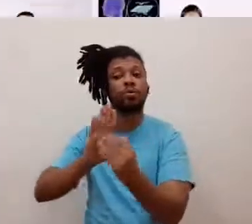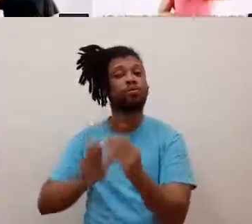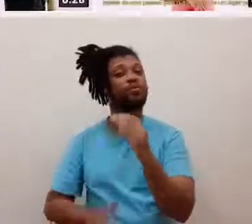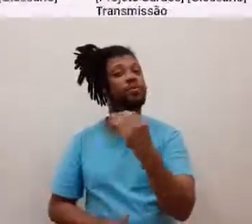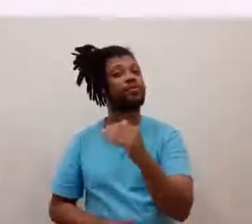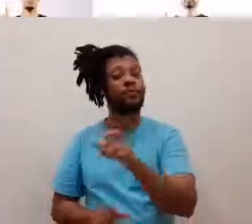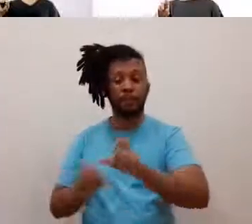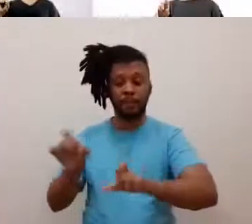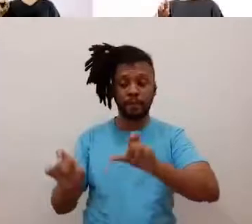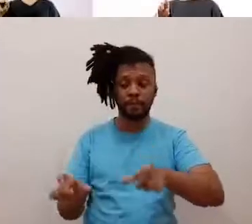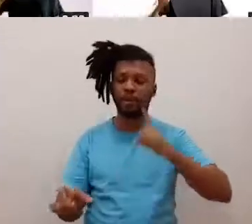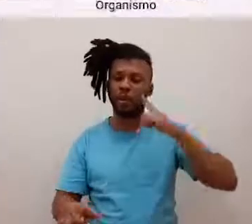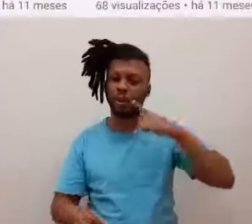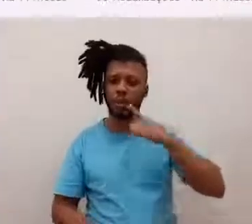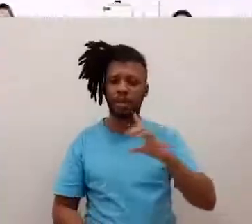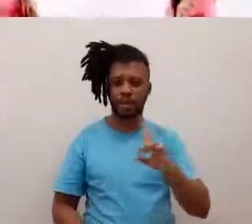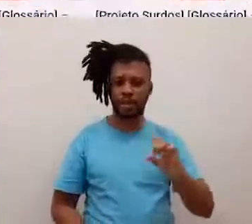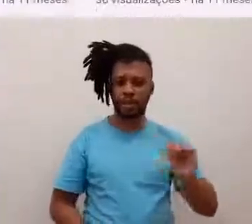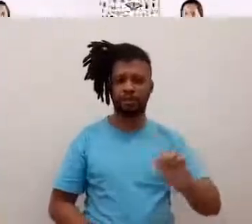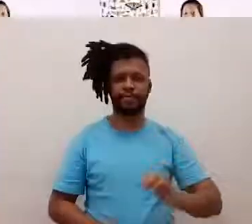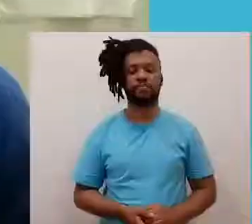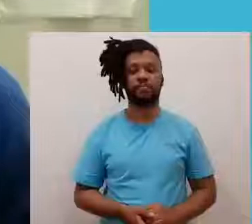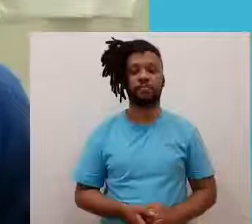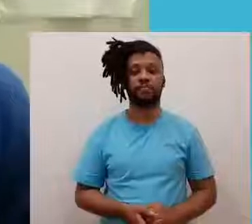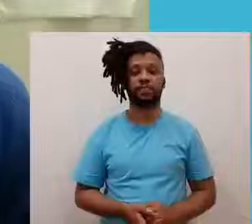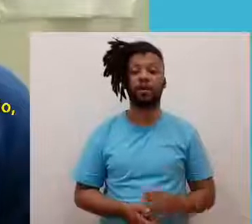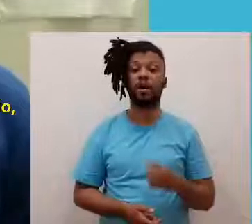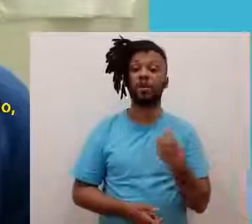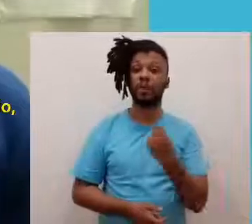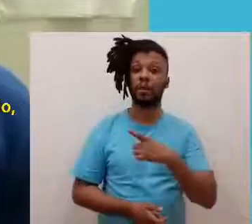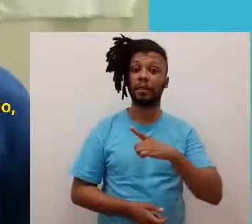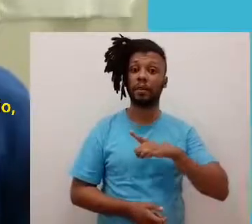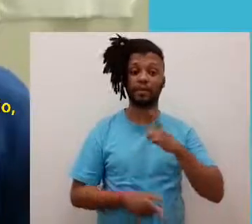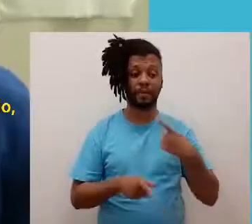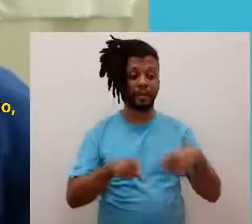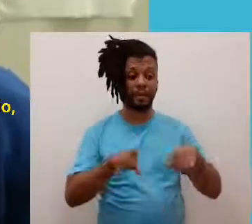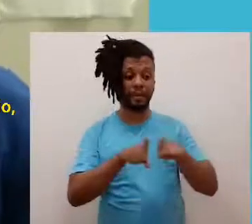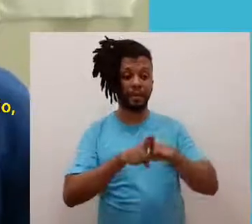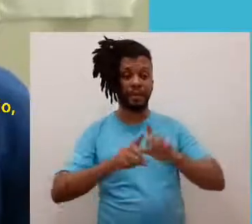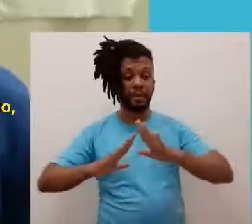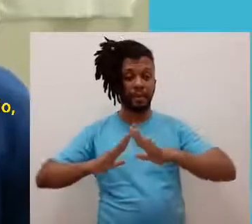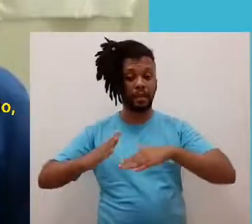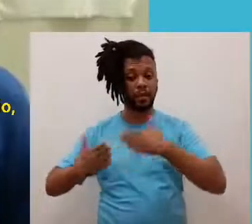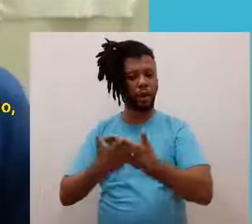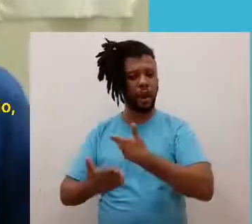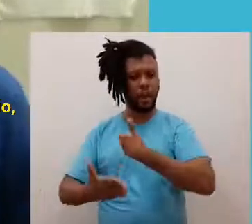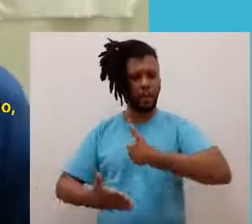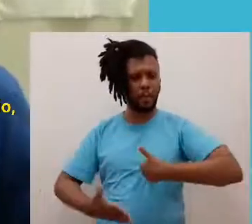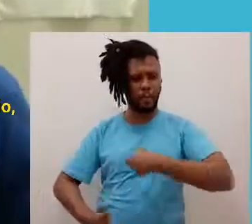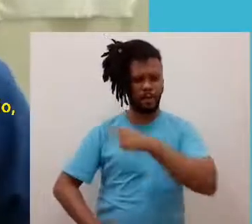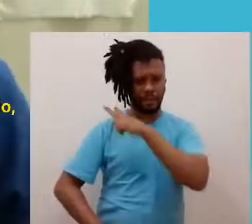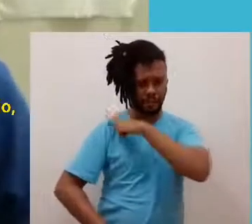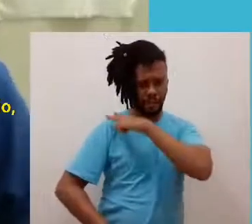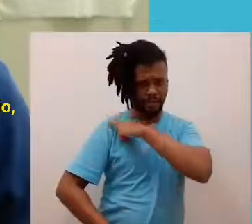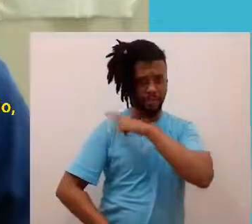científicos para pessoas com deficiência auditiva. A gente está sempre fazendo essa parceria entre